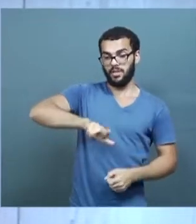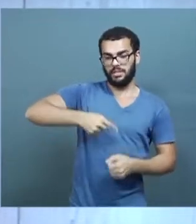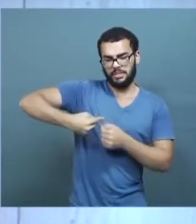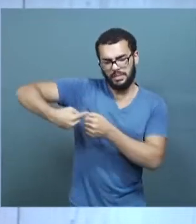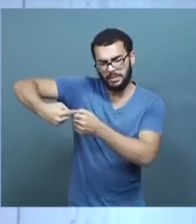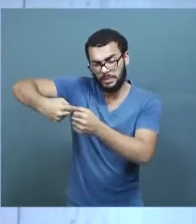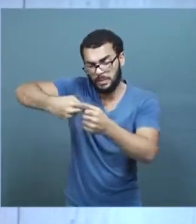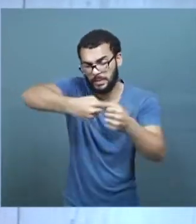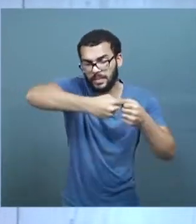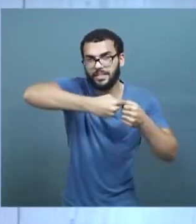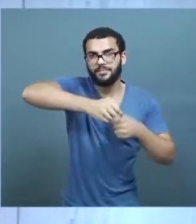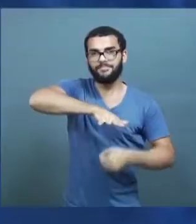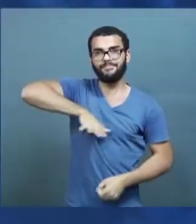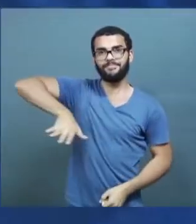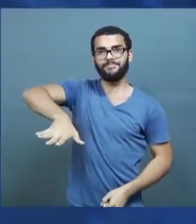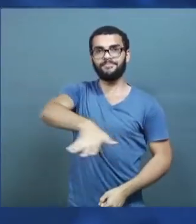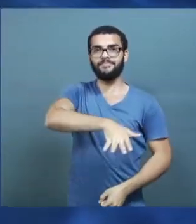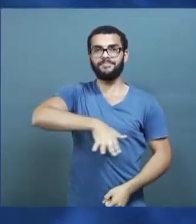sexta-feira. Confira.